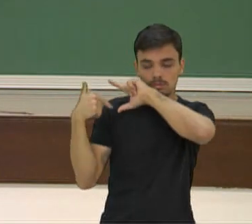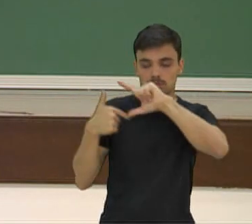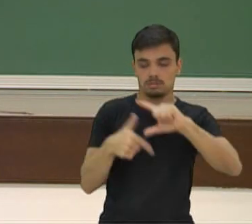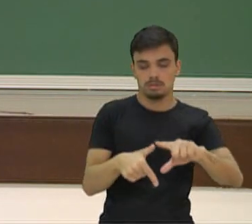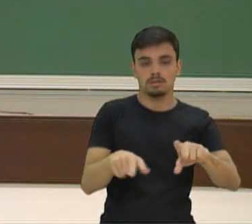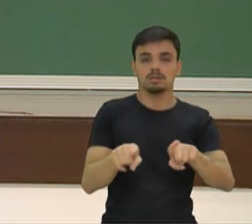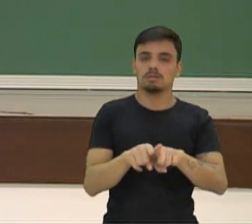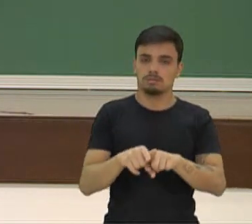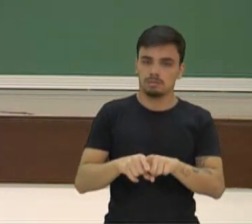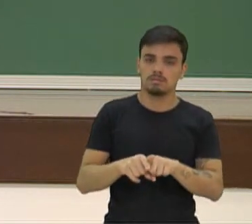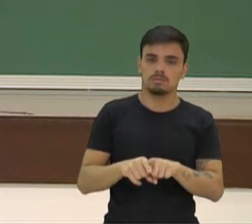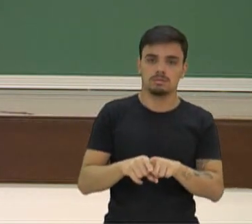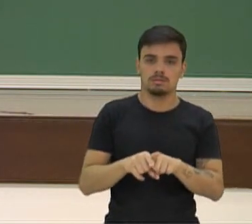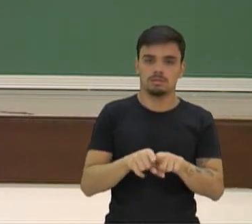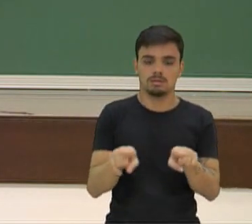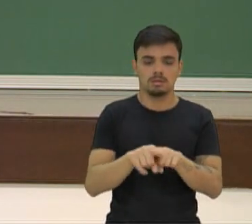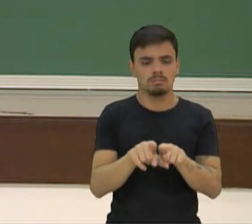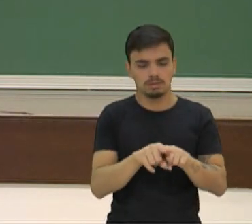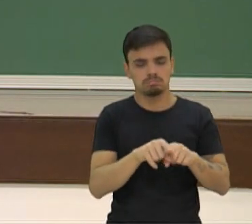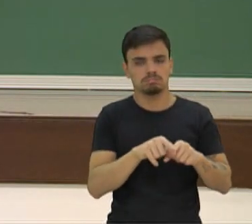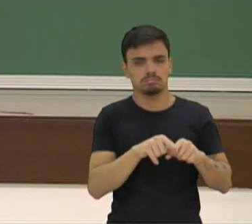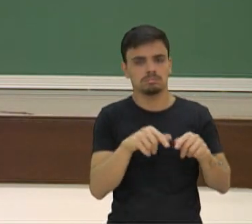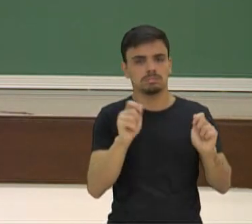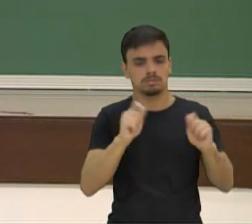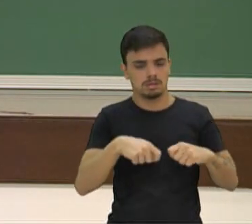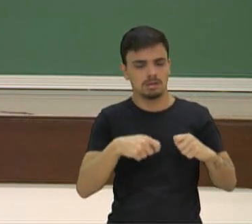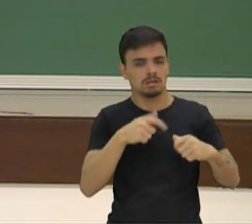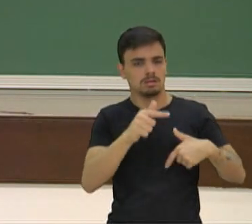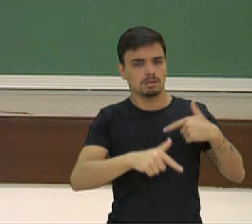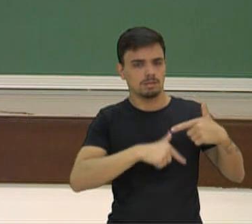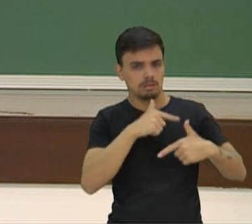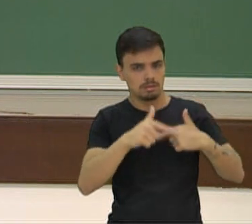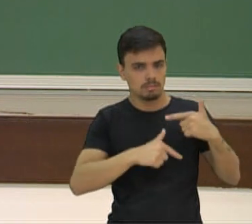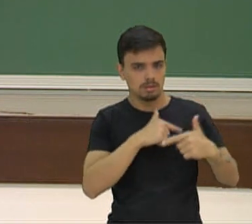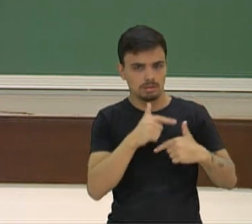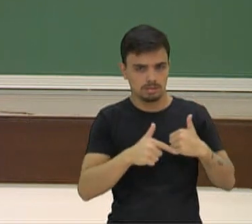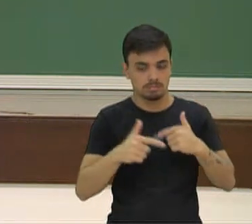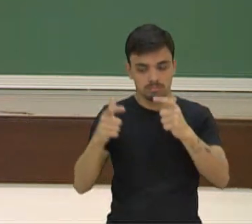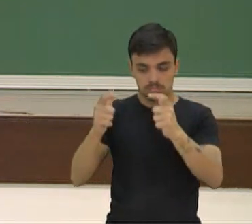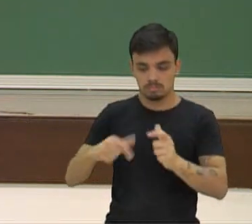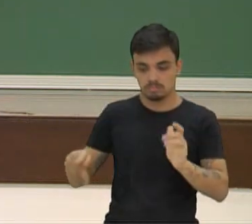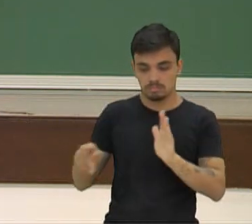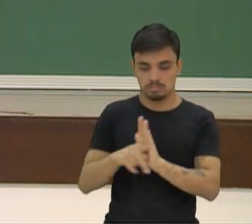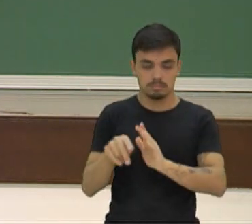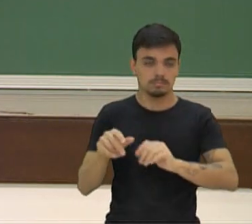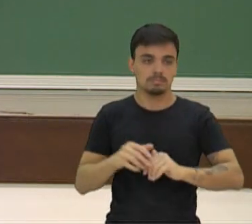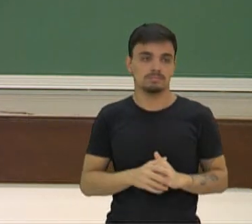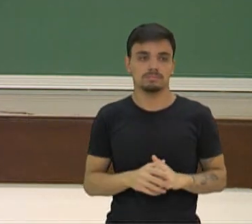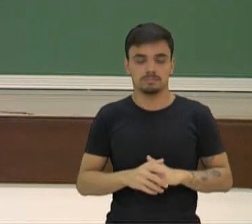a dignidade de trabalhar num pedaço de terra seu. Vamos em frente.